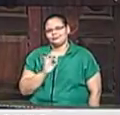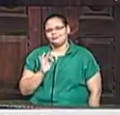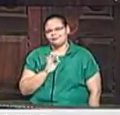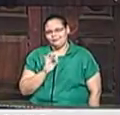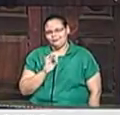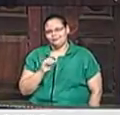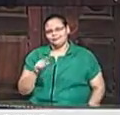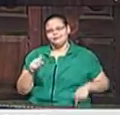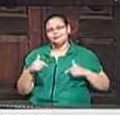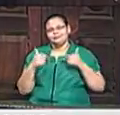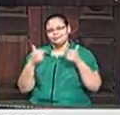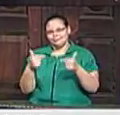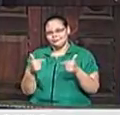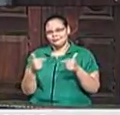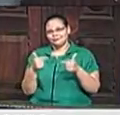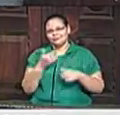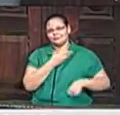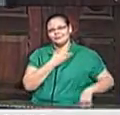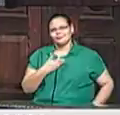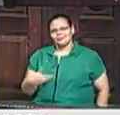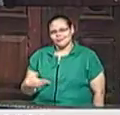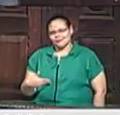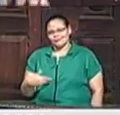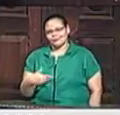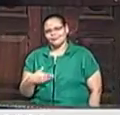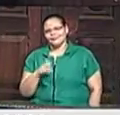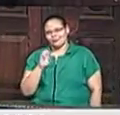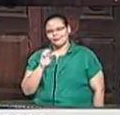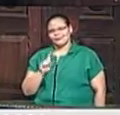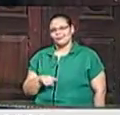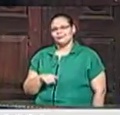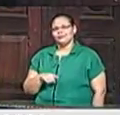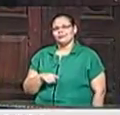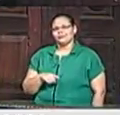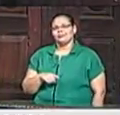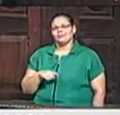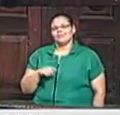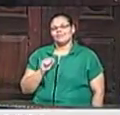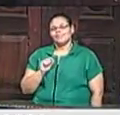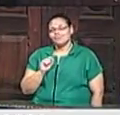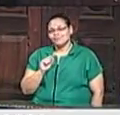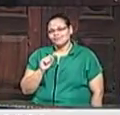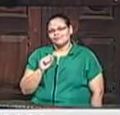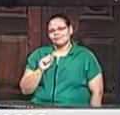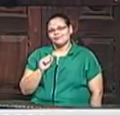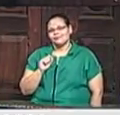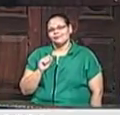que esta iniciativa do governo é flagrantemente